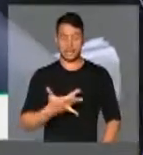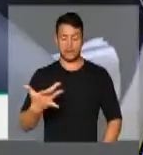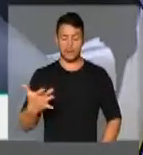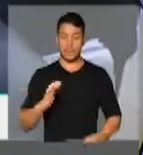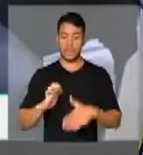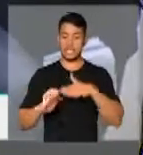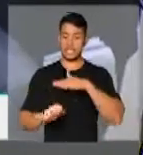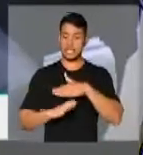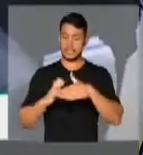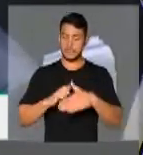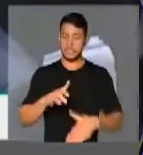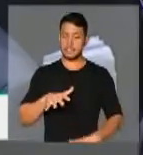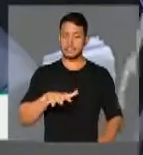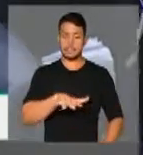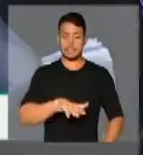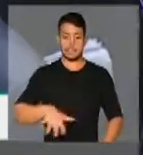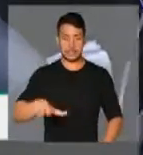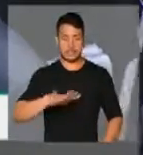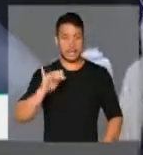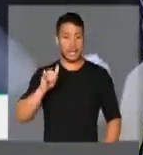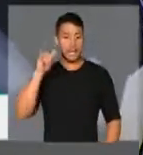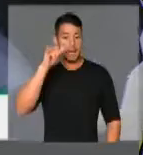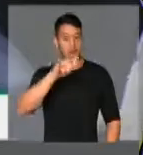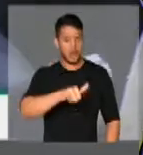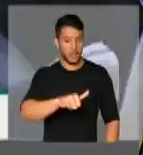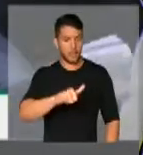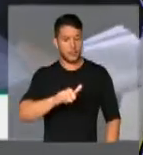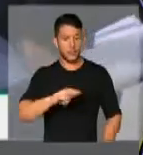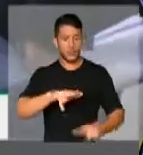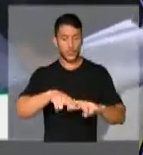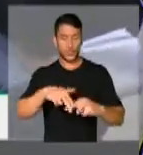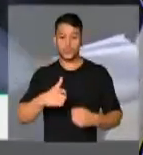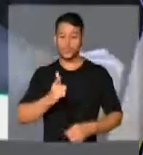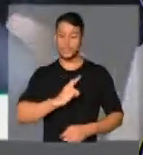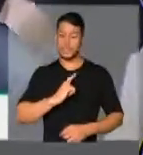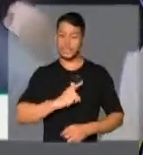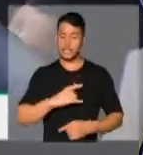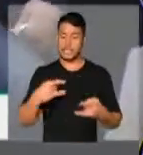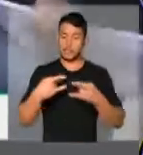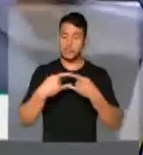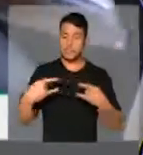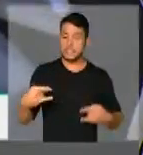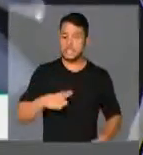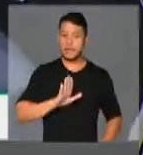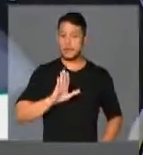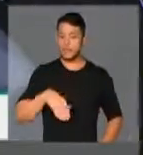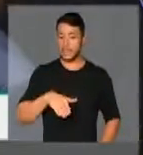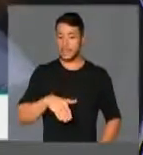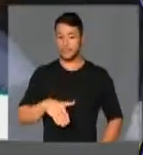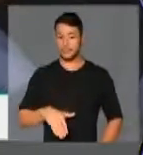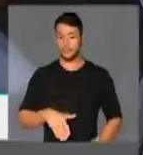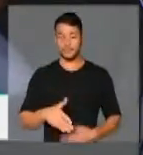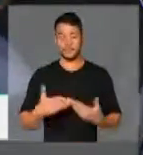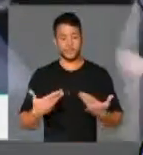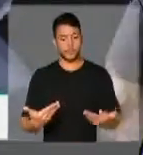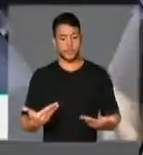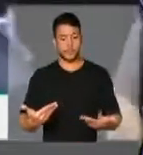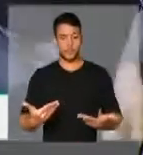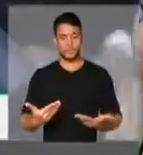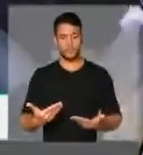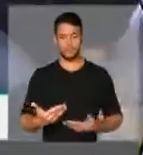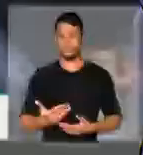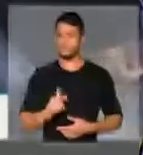aéreas que atuam no setor, culminando no barateamento das passagens, aumento do emprego. Portanto, não